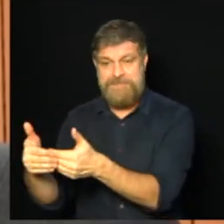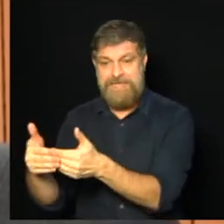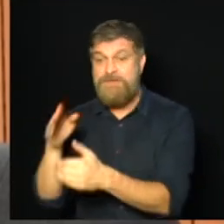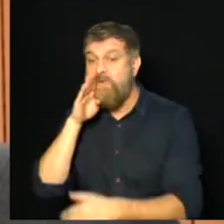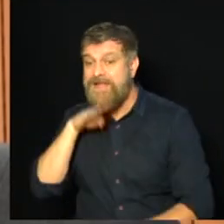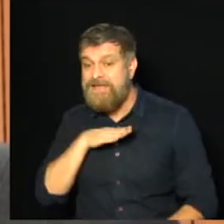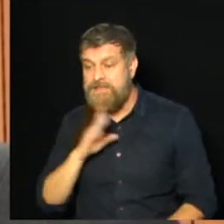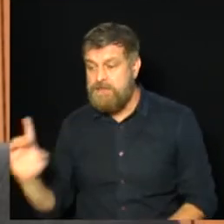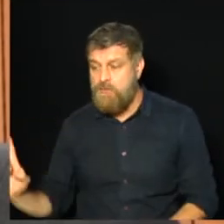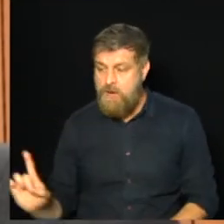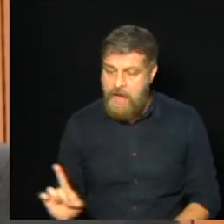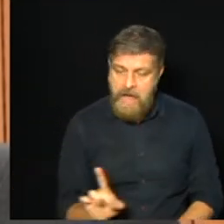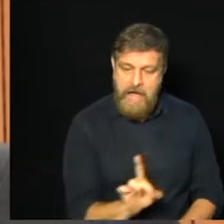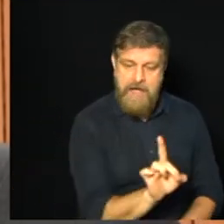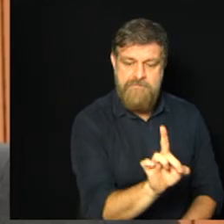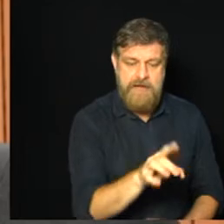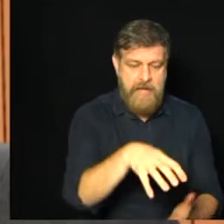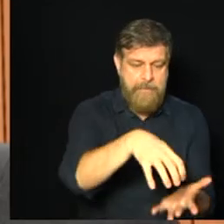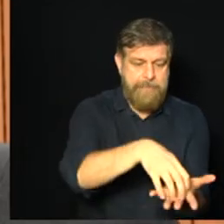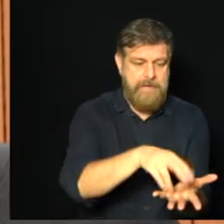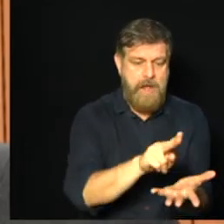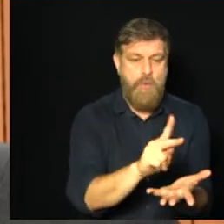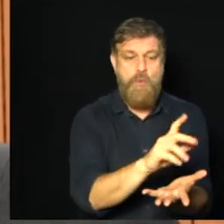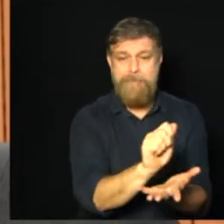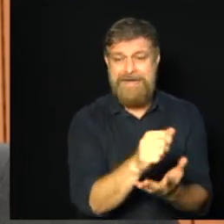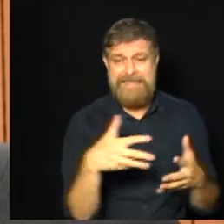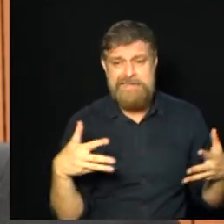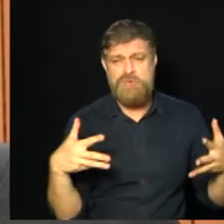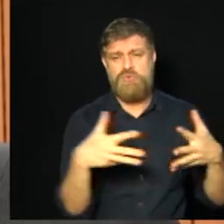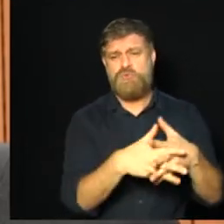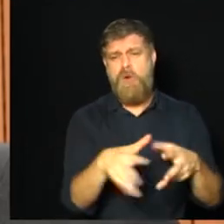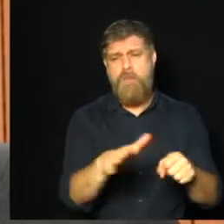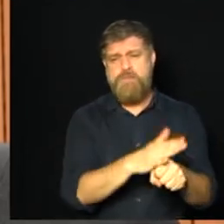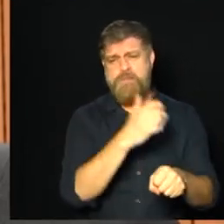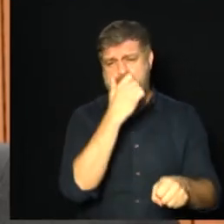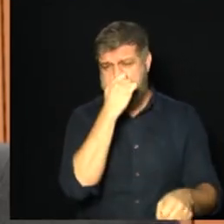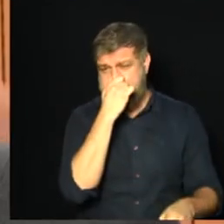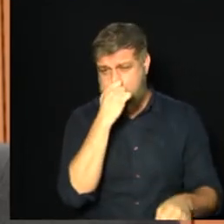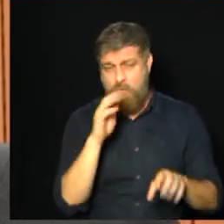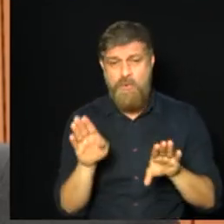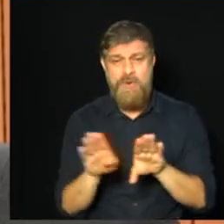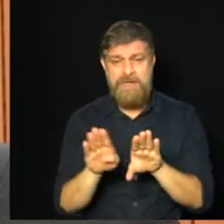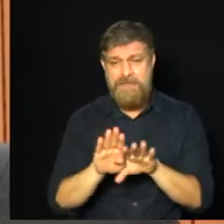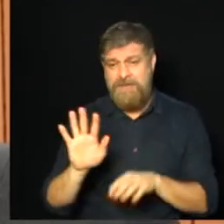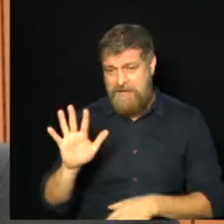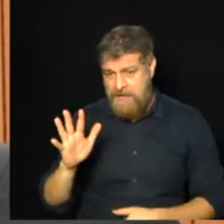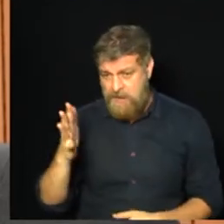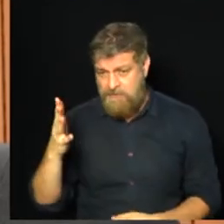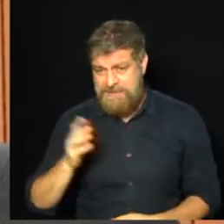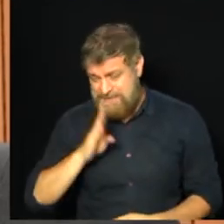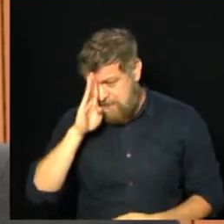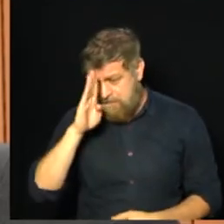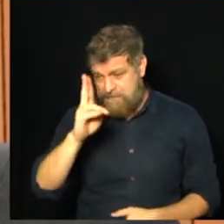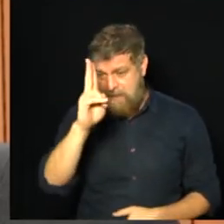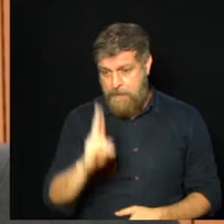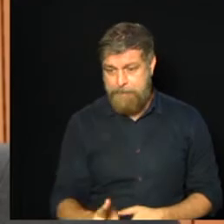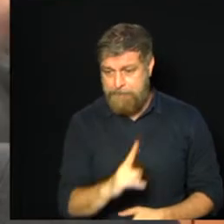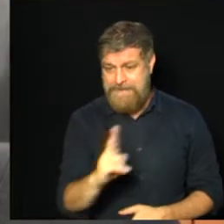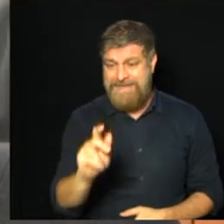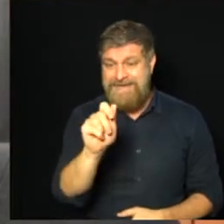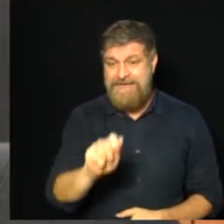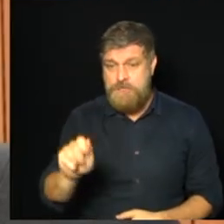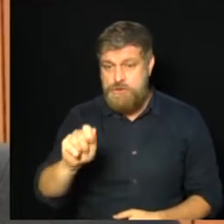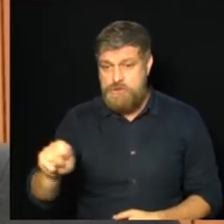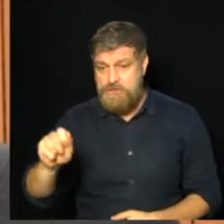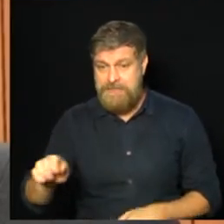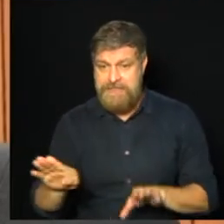E aí complica o atendimento. Isso também é válido para, principalmente no Anchieta e no Campo Grande,